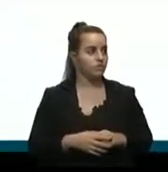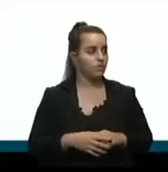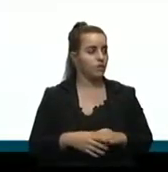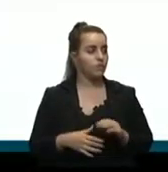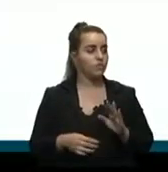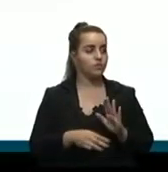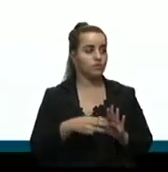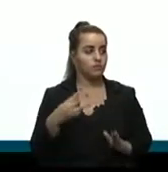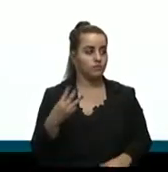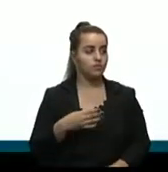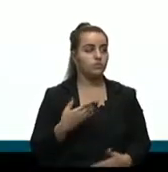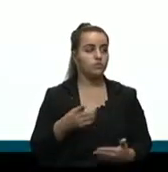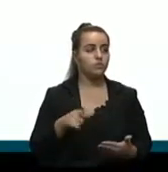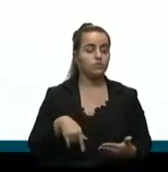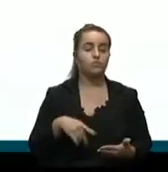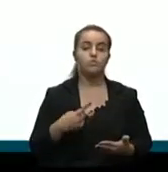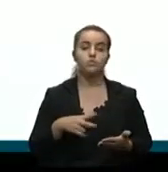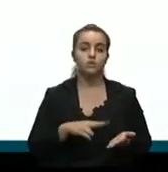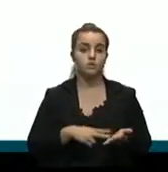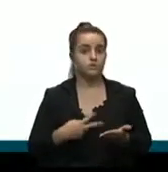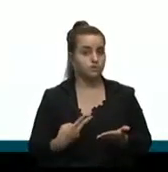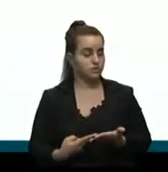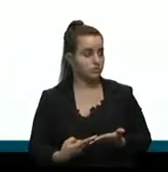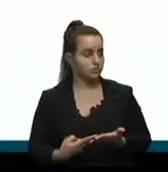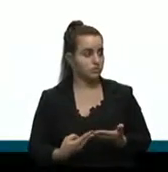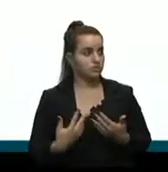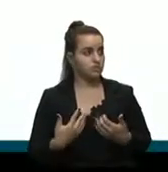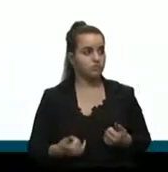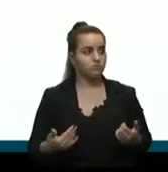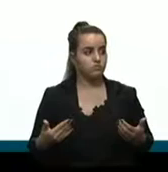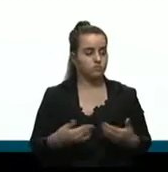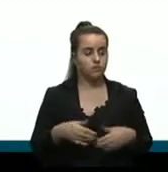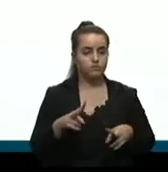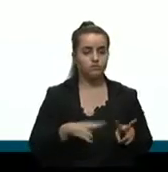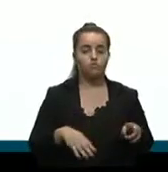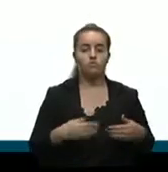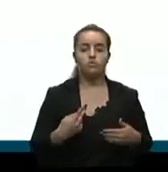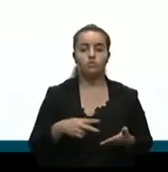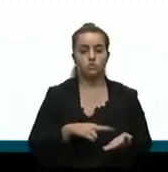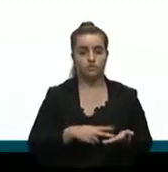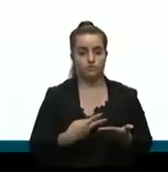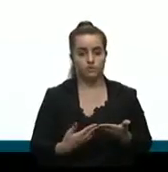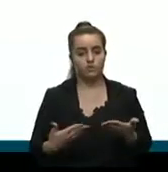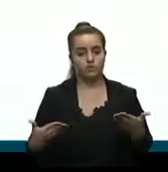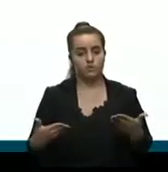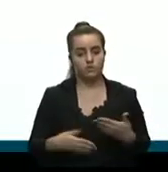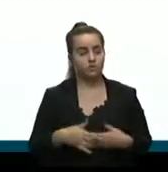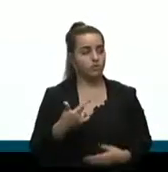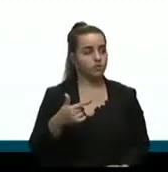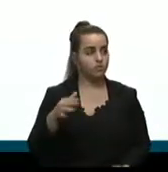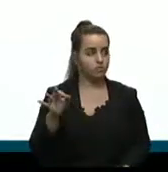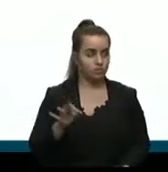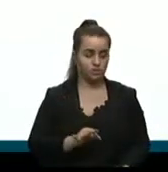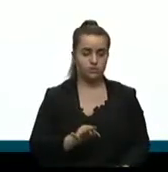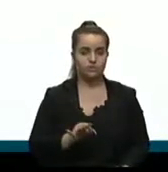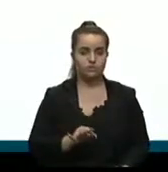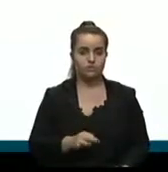Passo 3, fixar o nível de significância. Vamos, então, fixar o nível de significância de